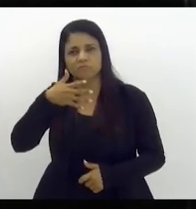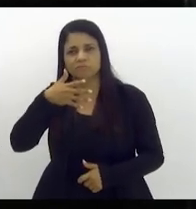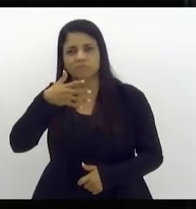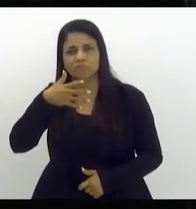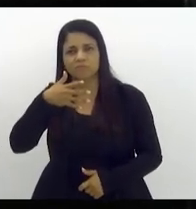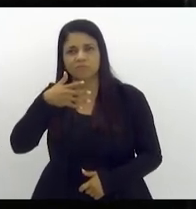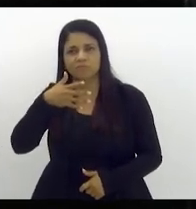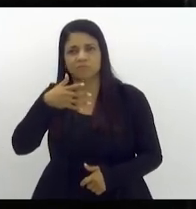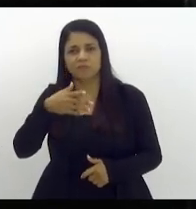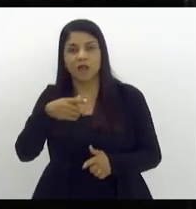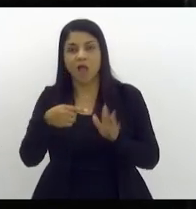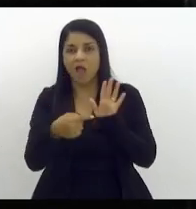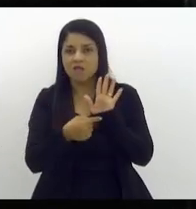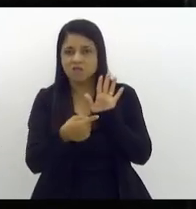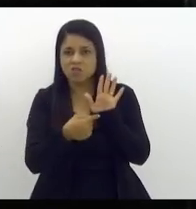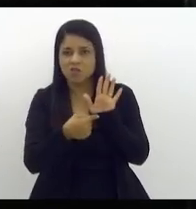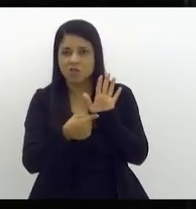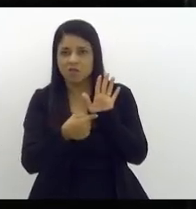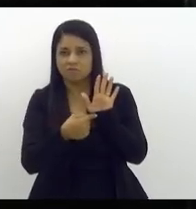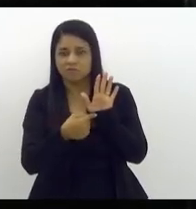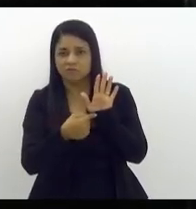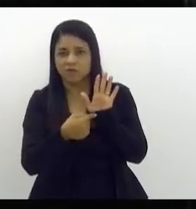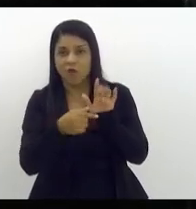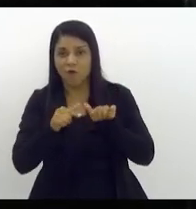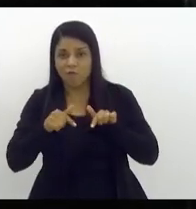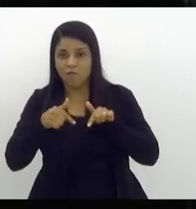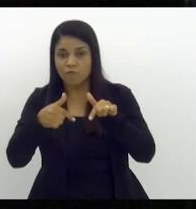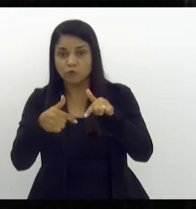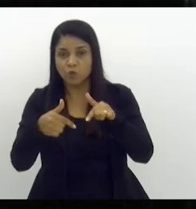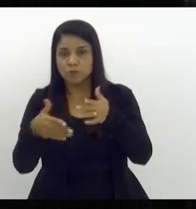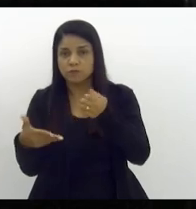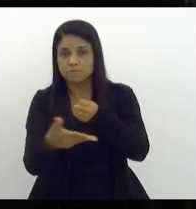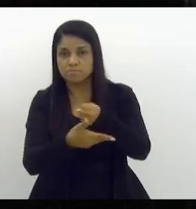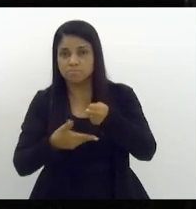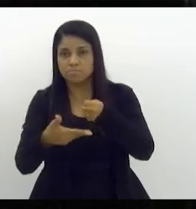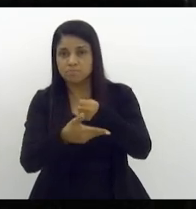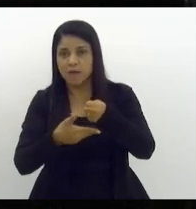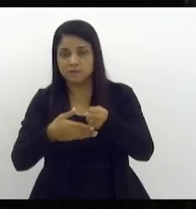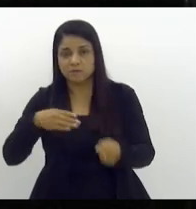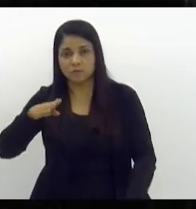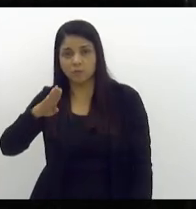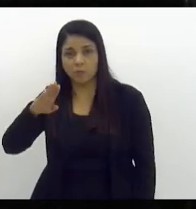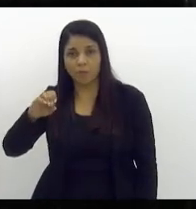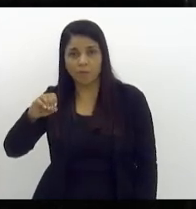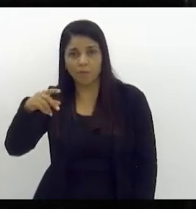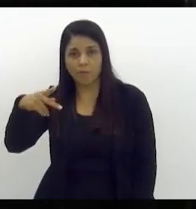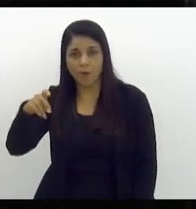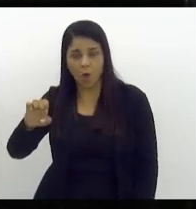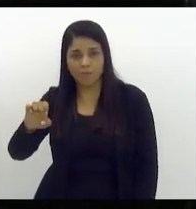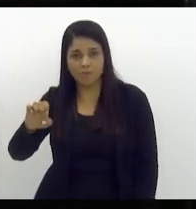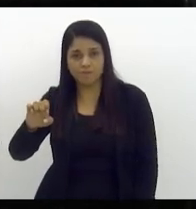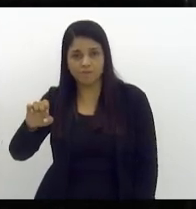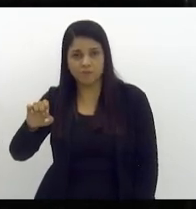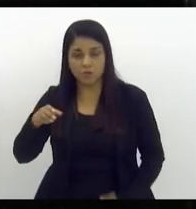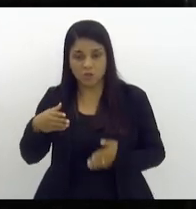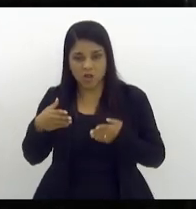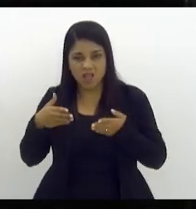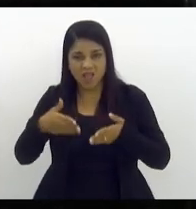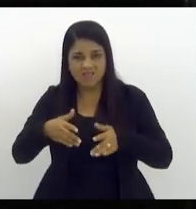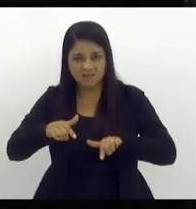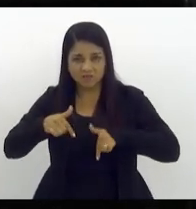ó, funções básicas do COP. Quando o policial entra numa